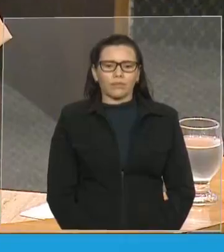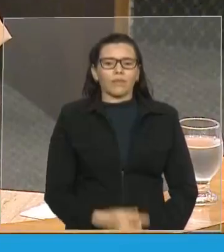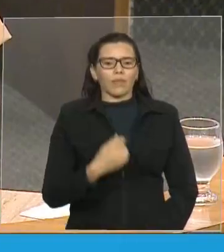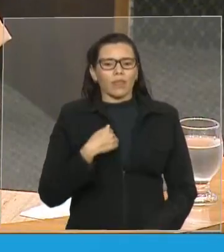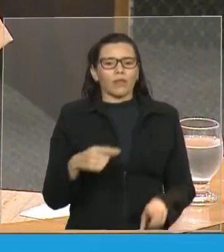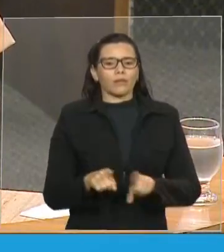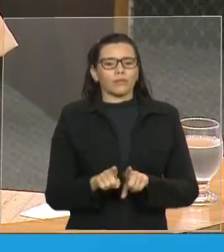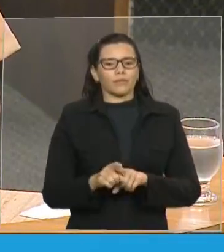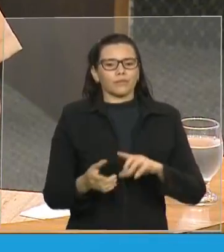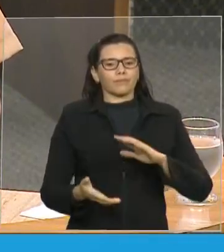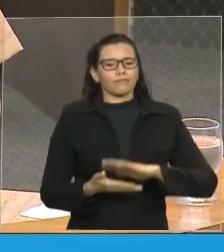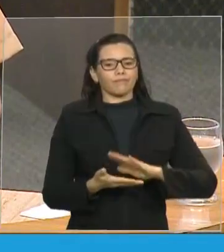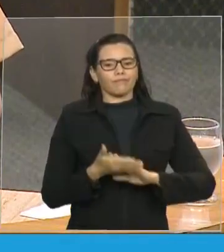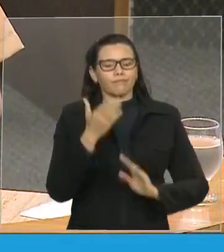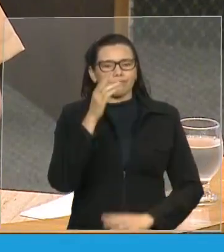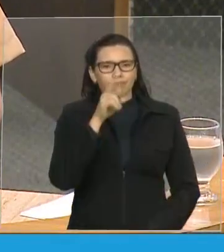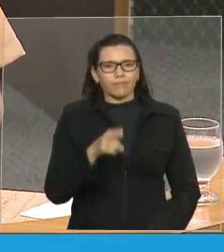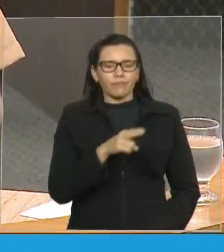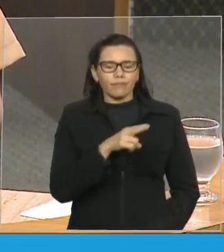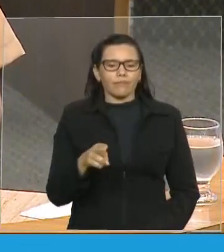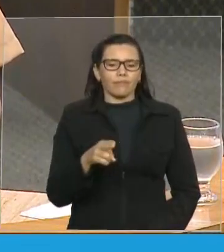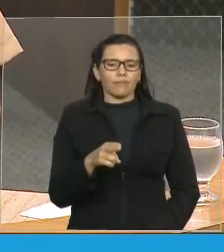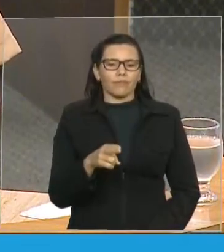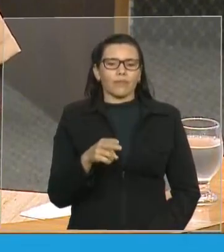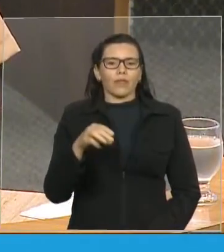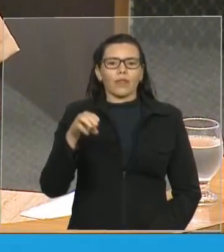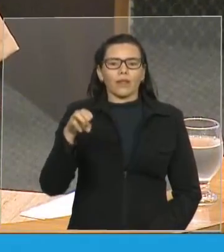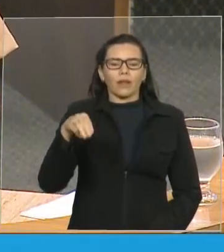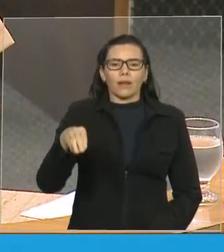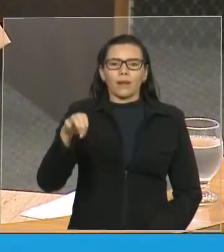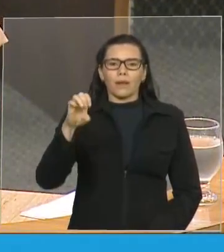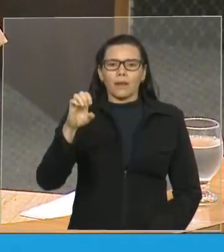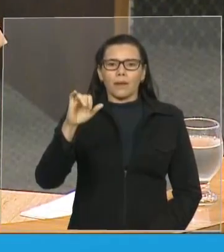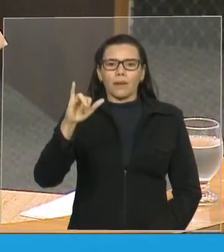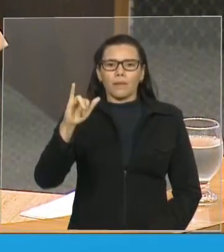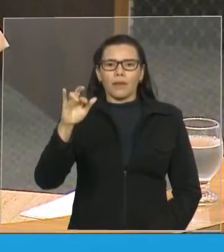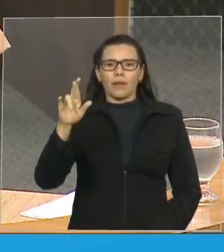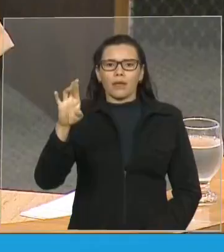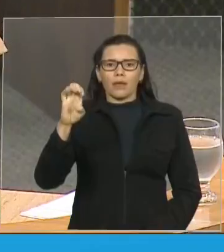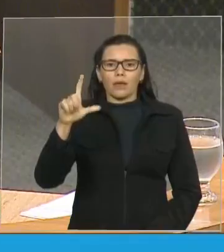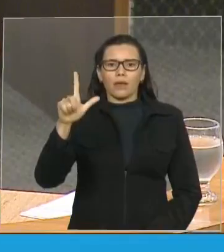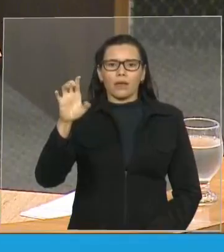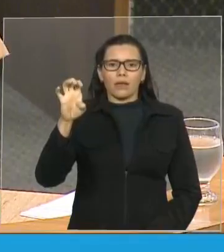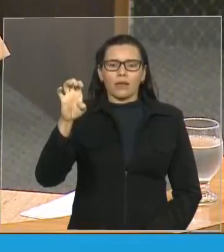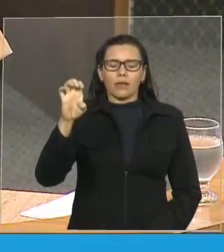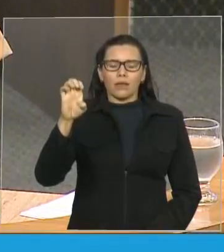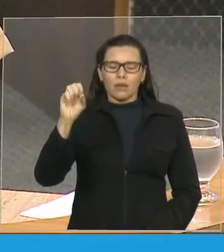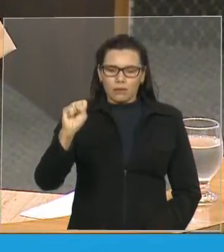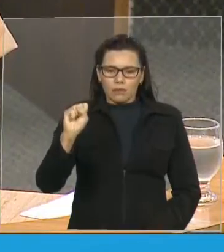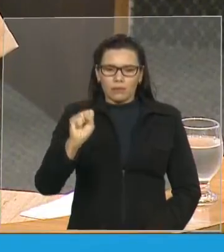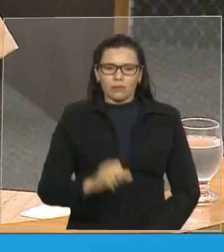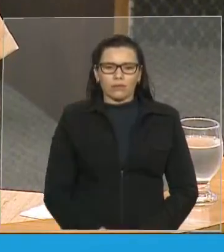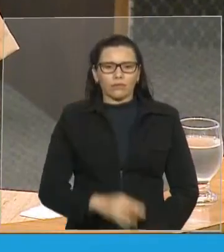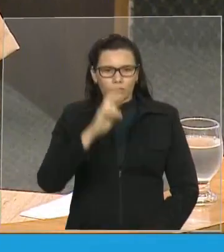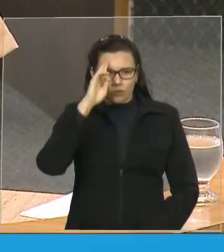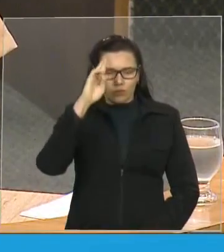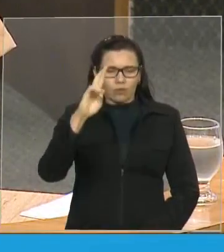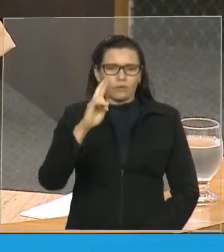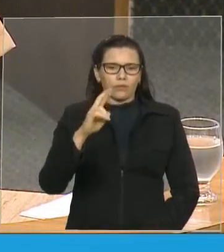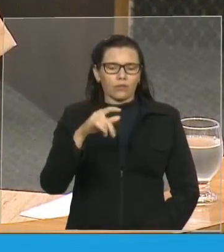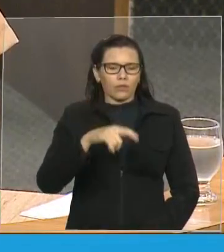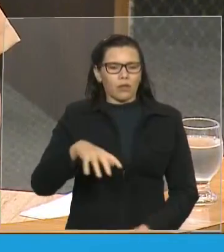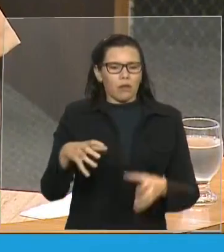padre Coronel Meireles, que é o chefe da capelania do Corpo de Bombeiro Militar do Maranhão, o subchefe